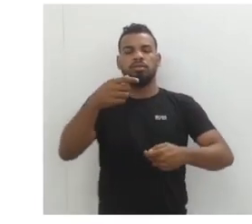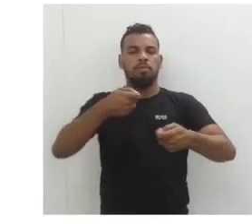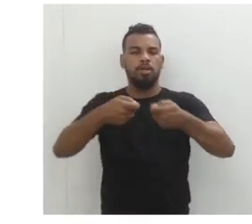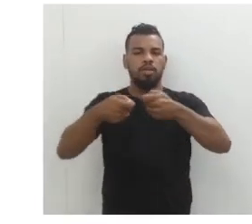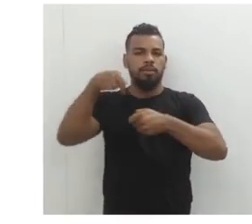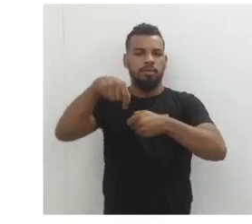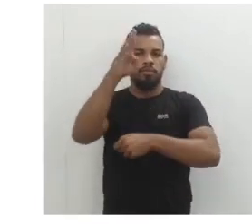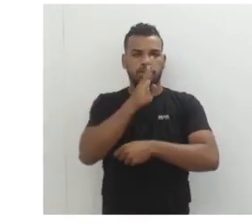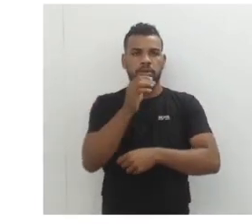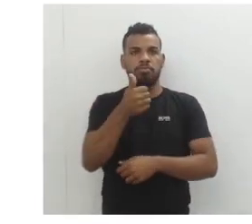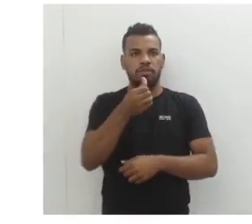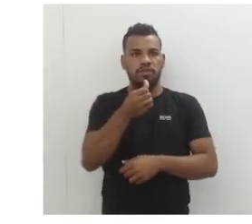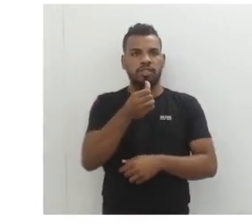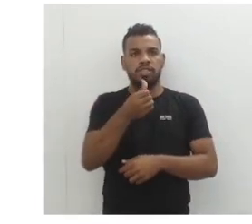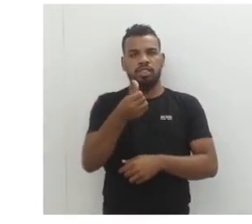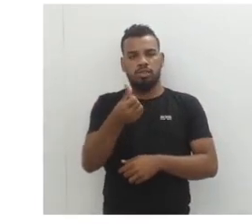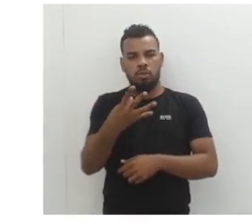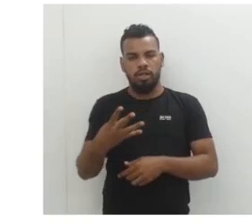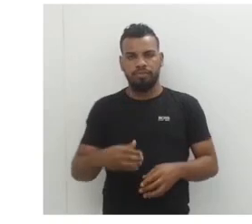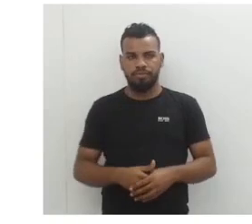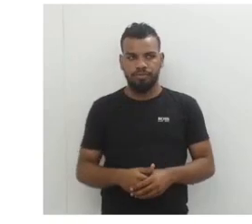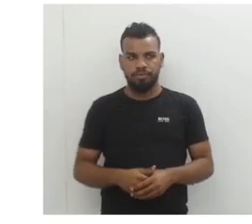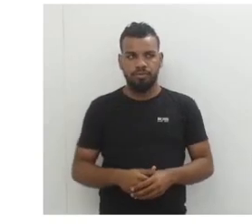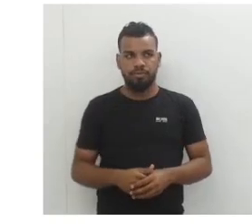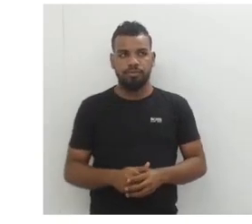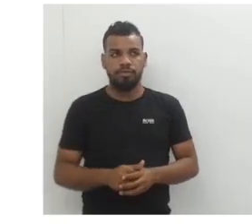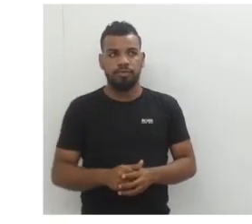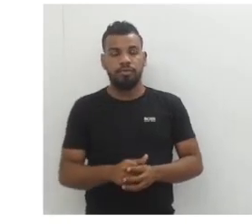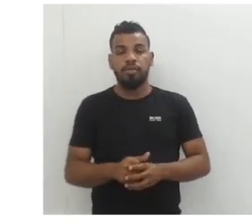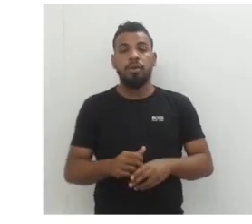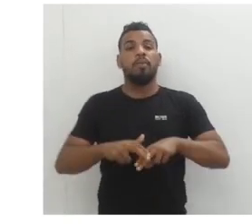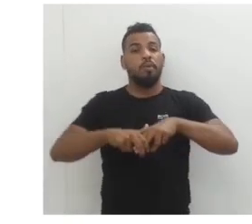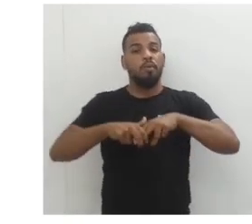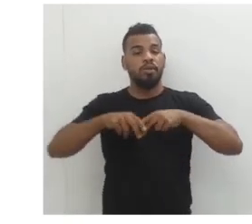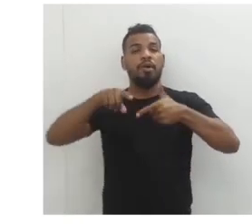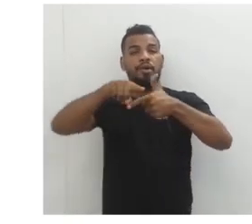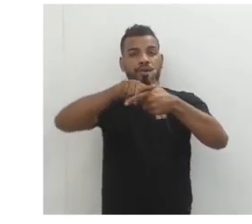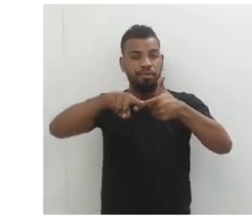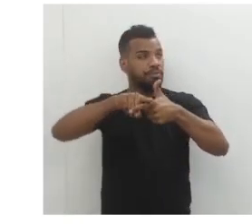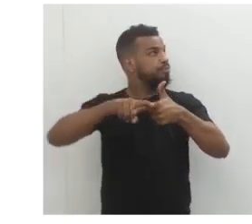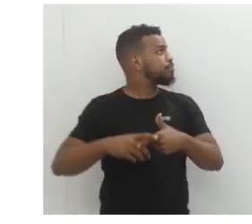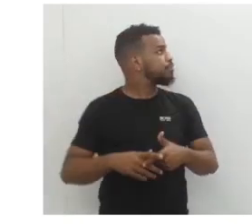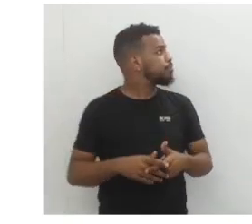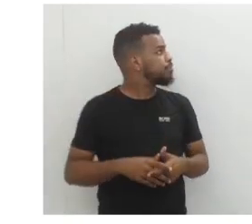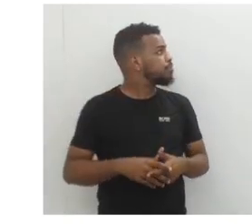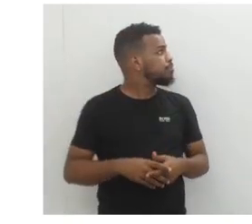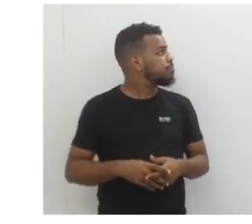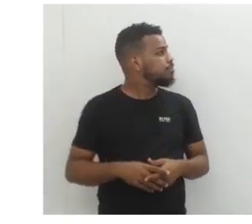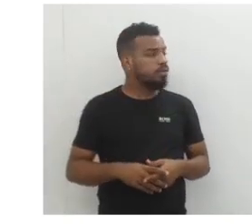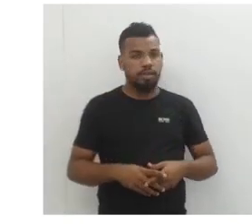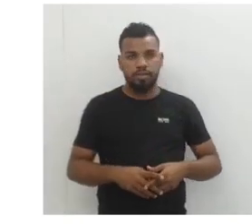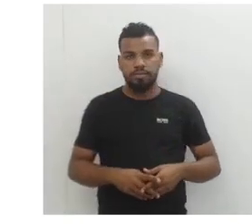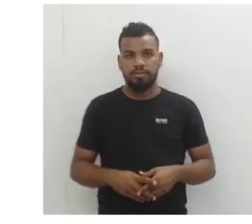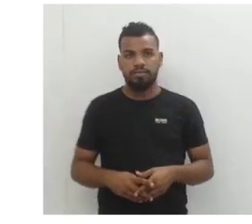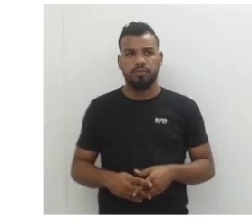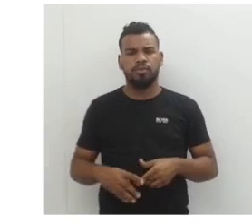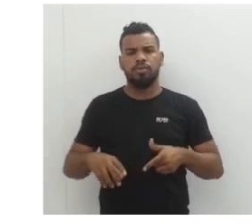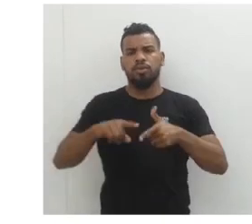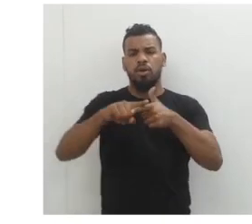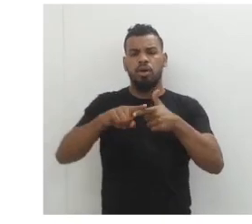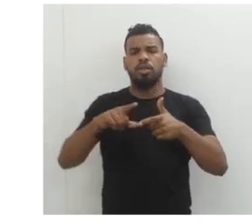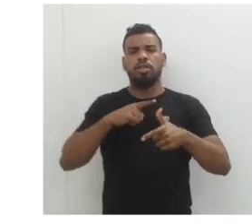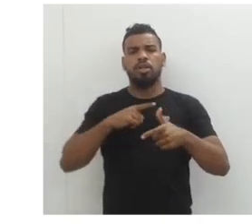1964. Por causa da crise enfrentada, o apoio de